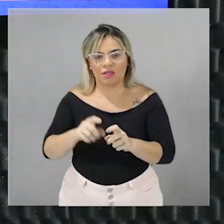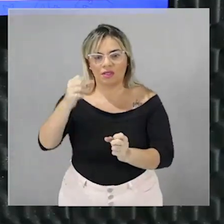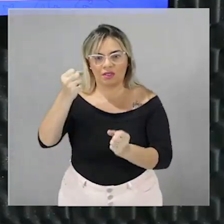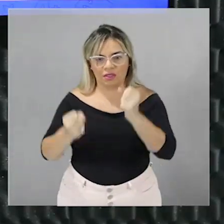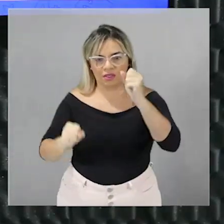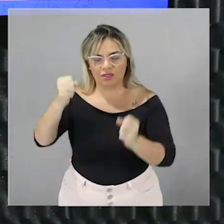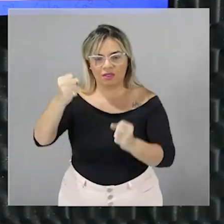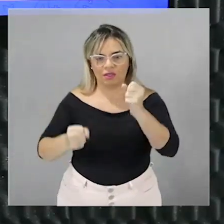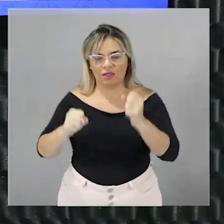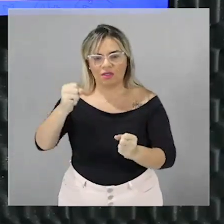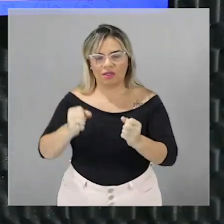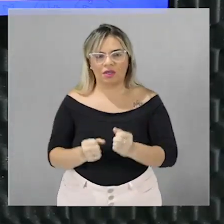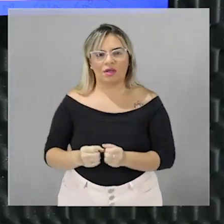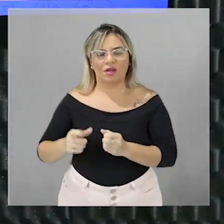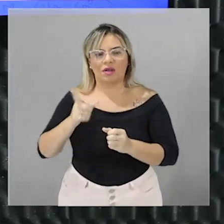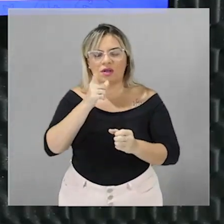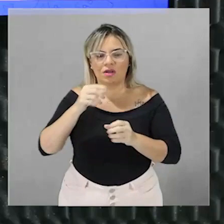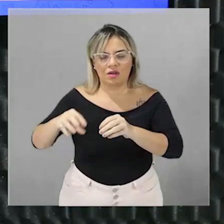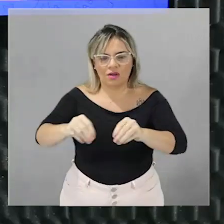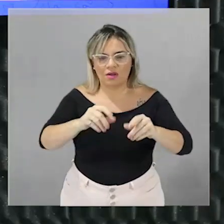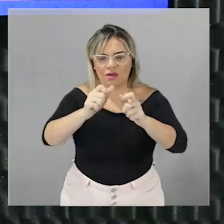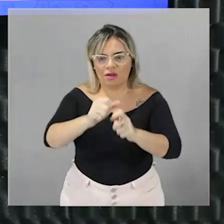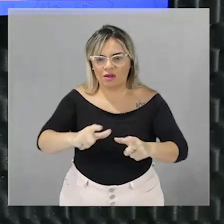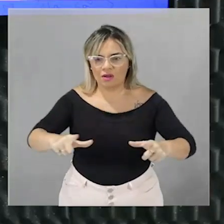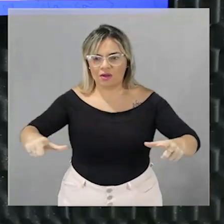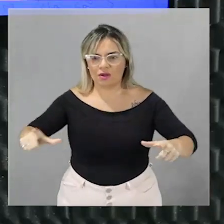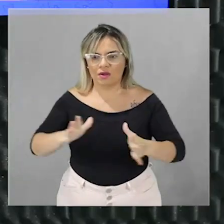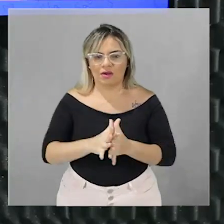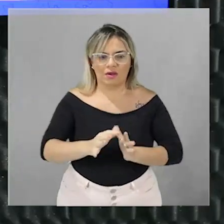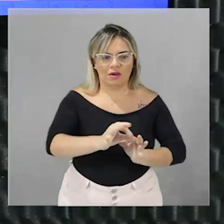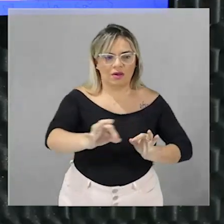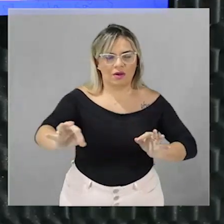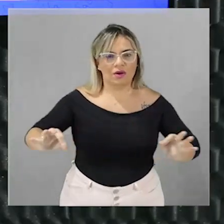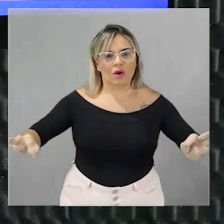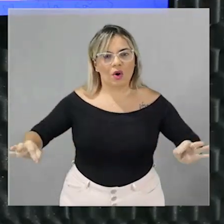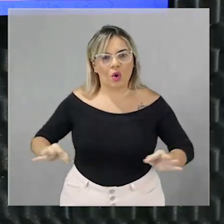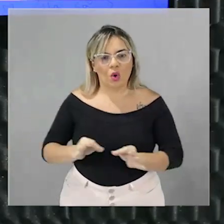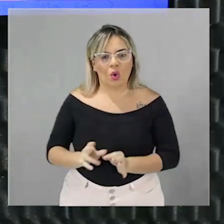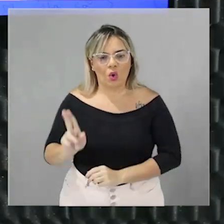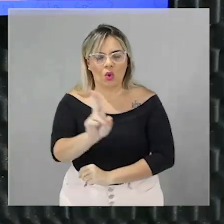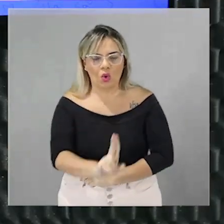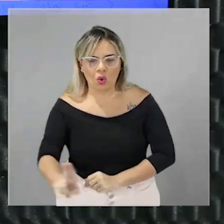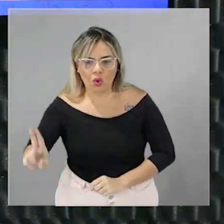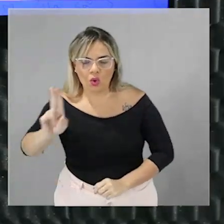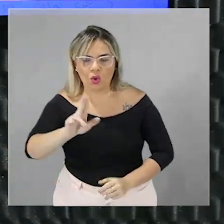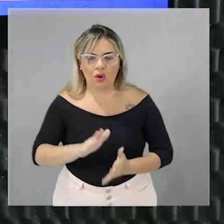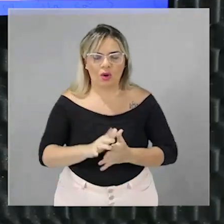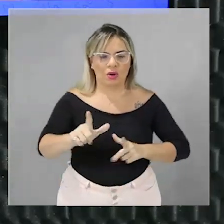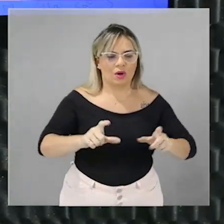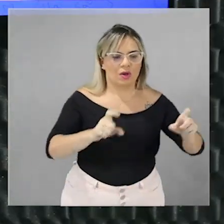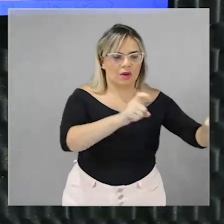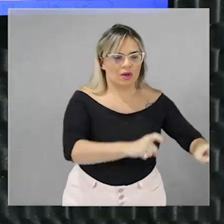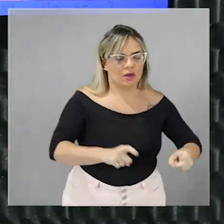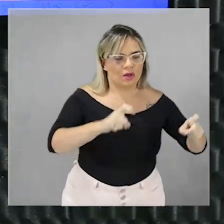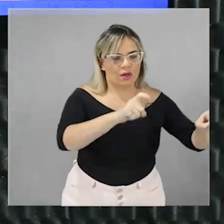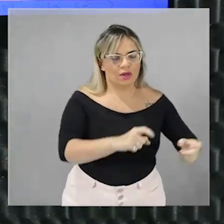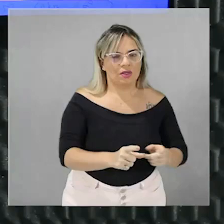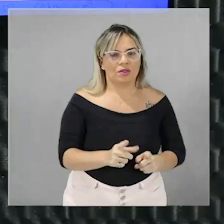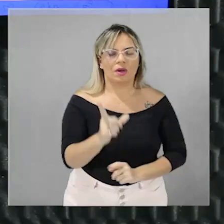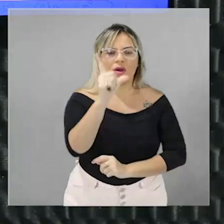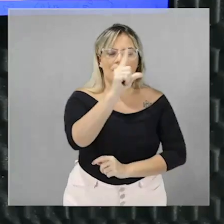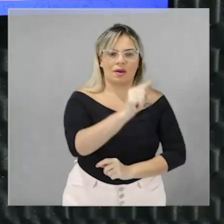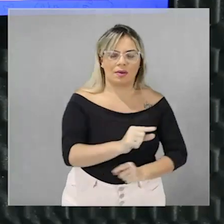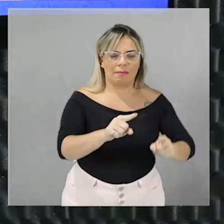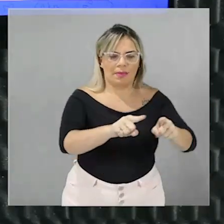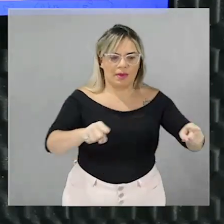da irrigação em larga escala, bem como as atividades da agricultura em pequena escala de subsistência. Tá? Um texto aí